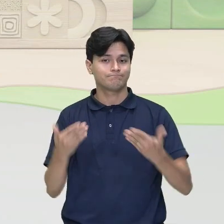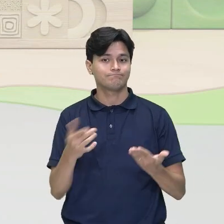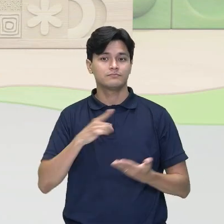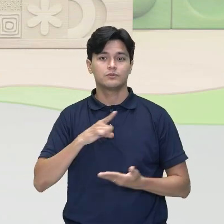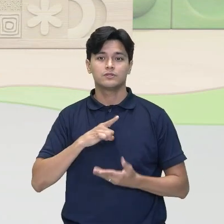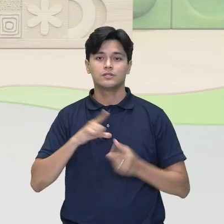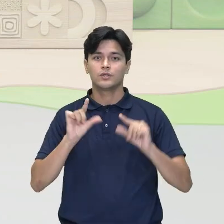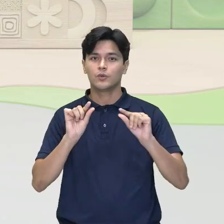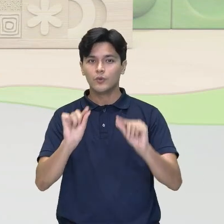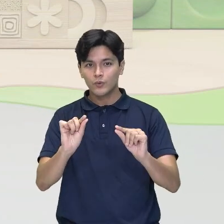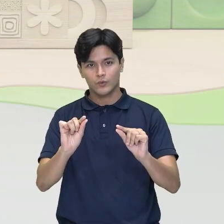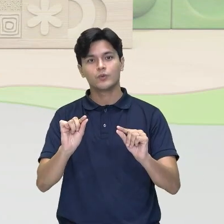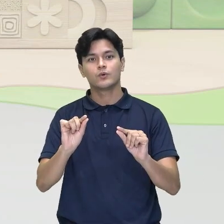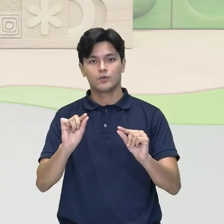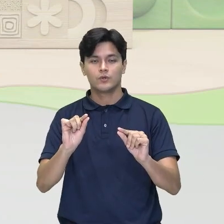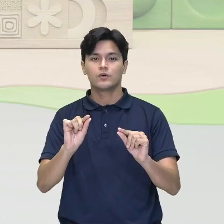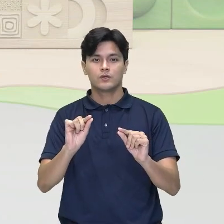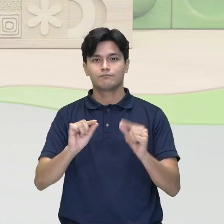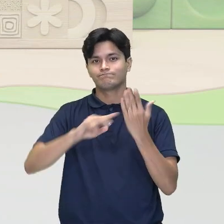pactamento aí em